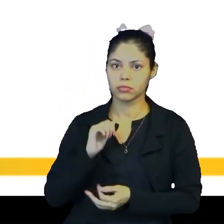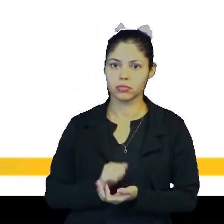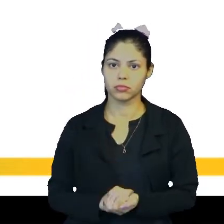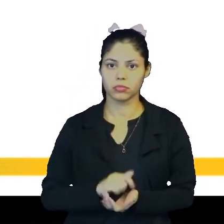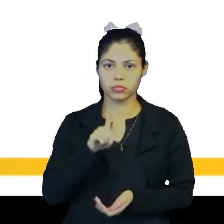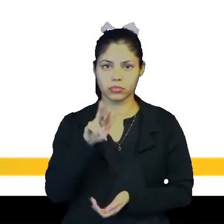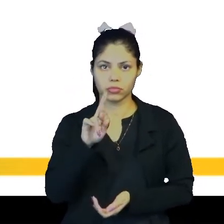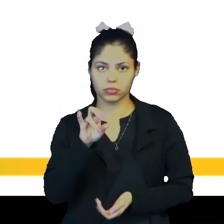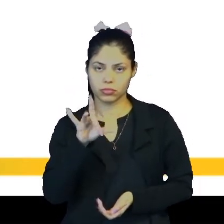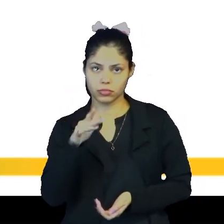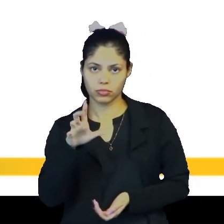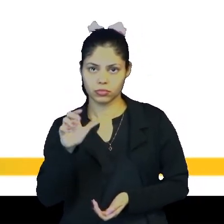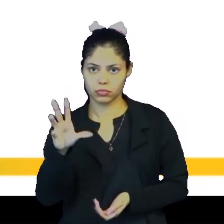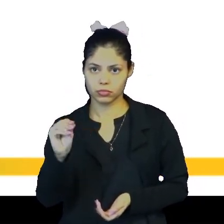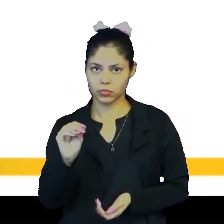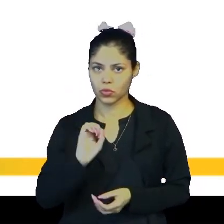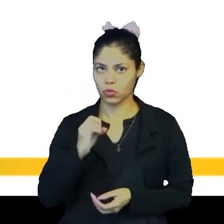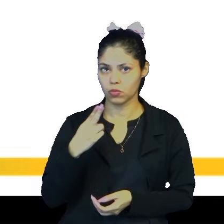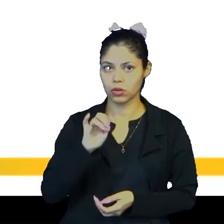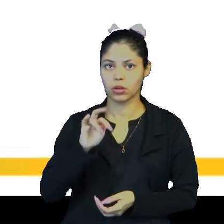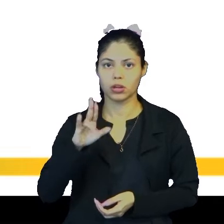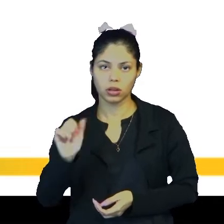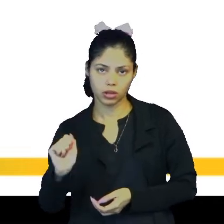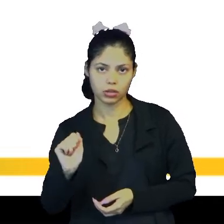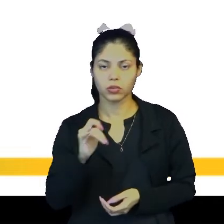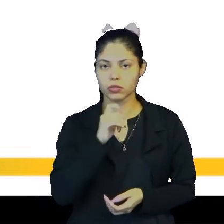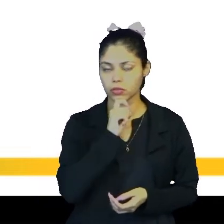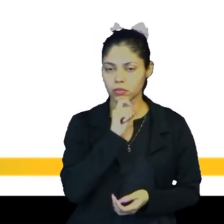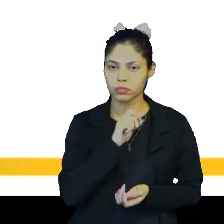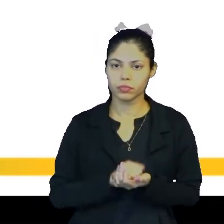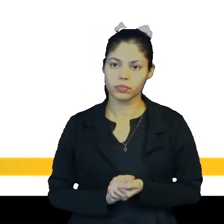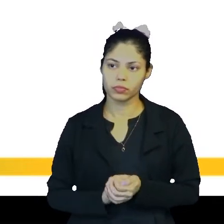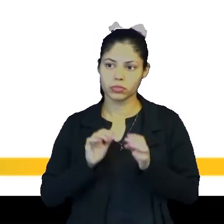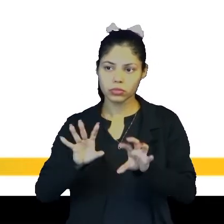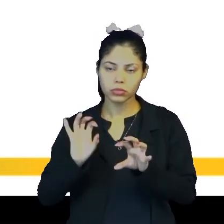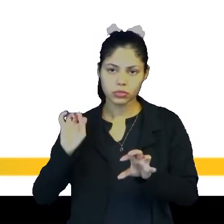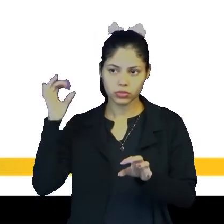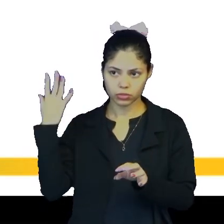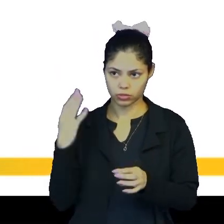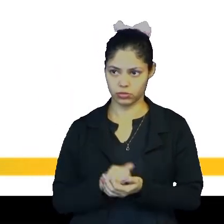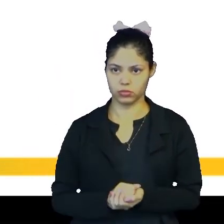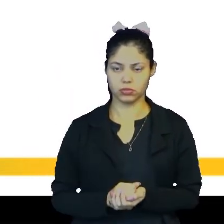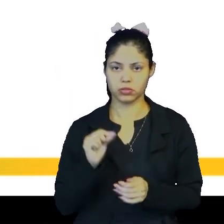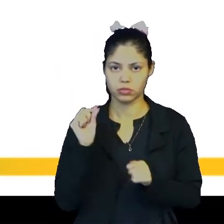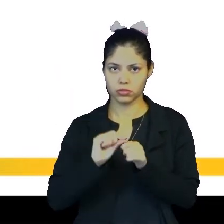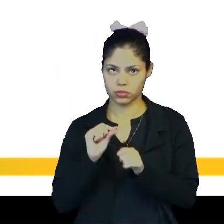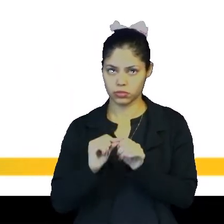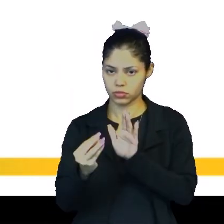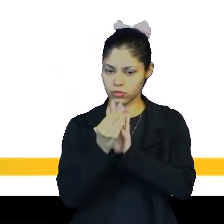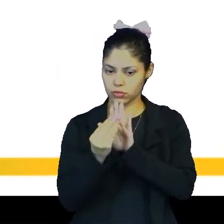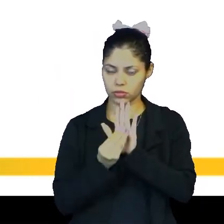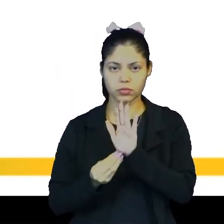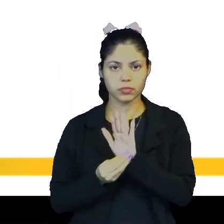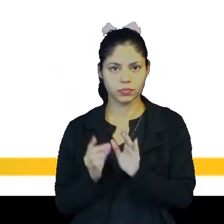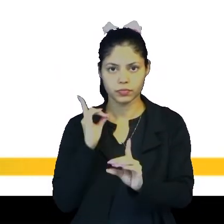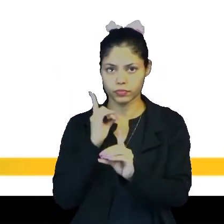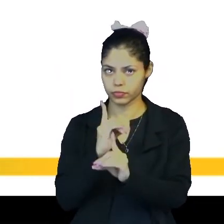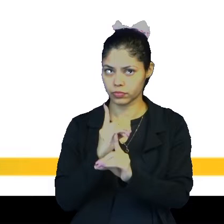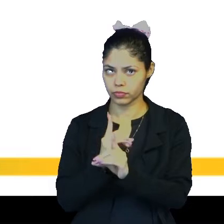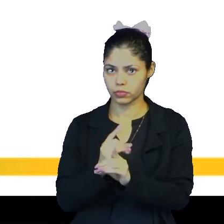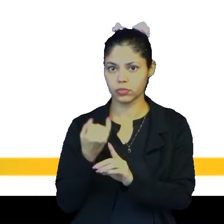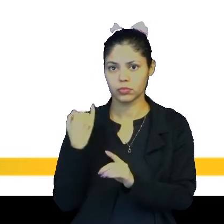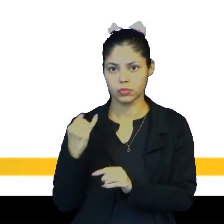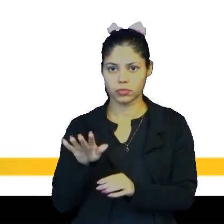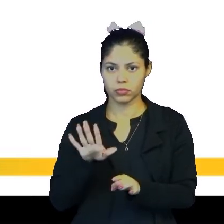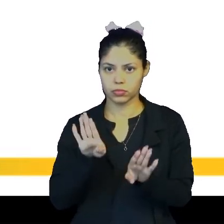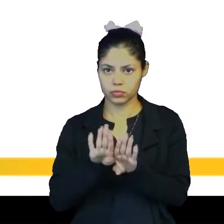glaciação, ou também chamado de Era do Gelo. Essa cultura chama-se assim por causa dos seus artefatos, né, encontrados na